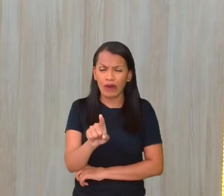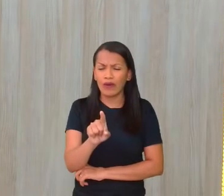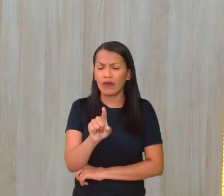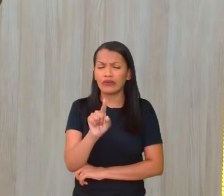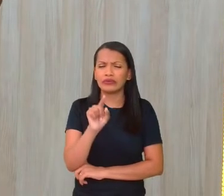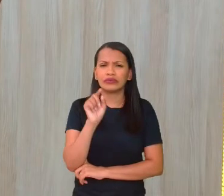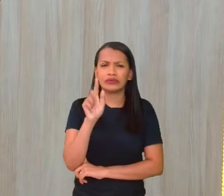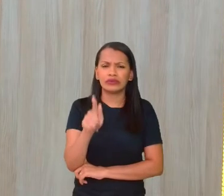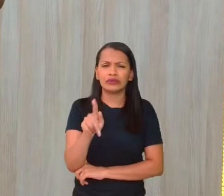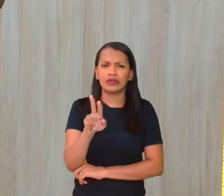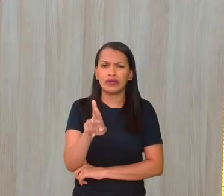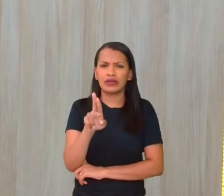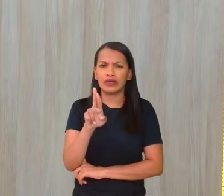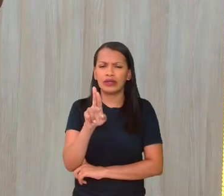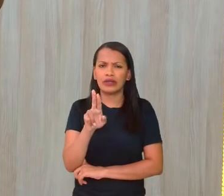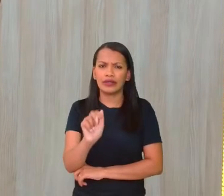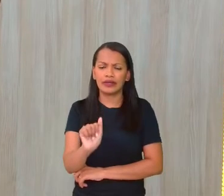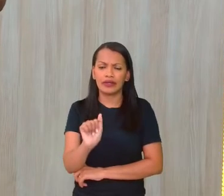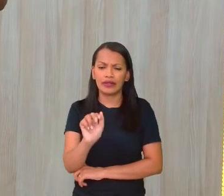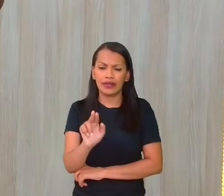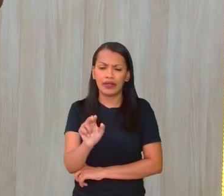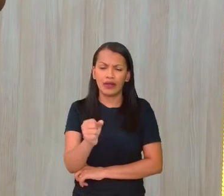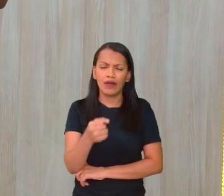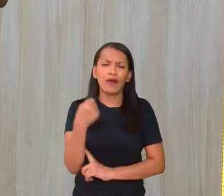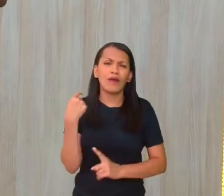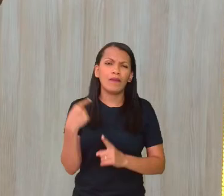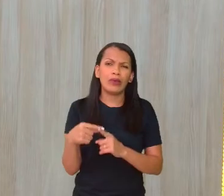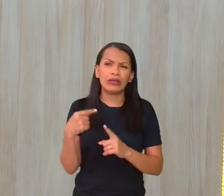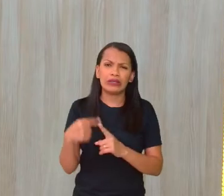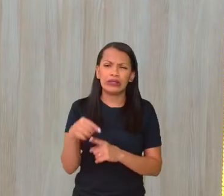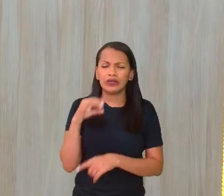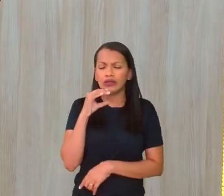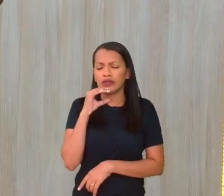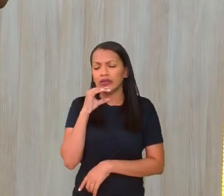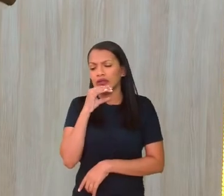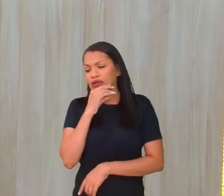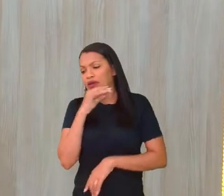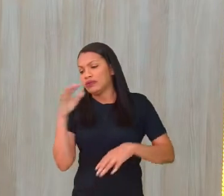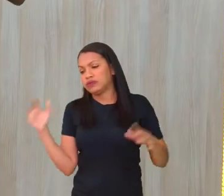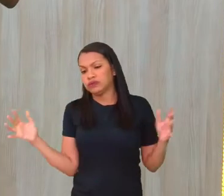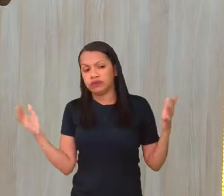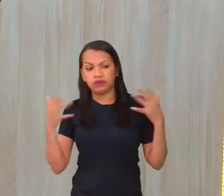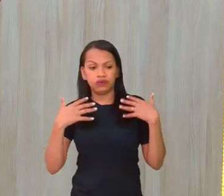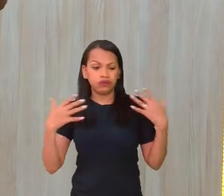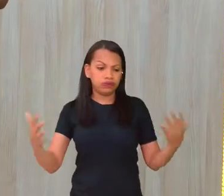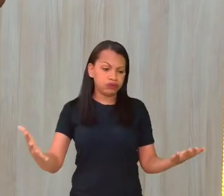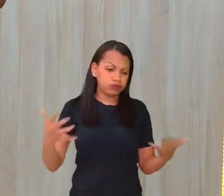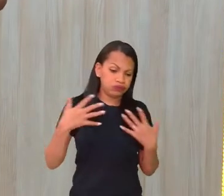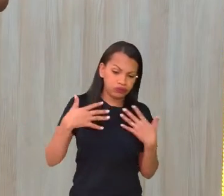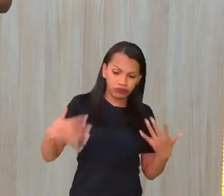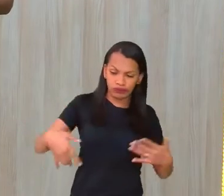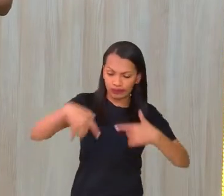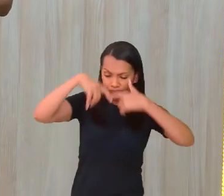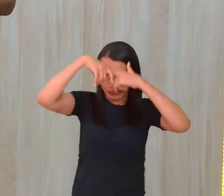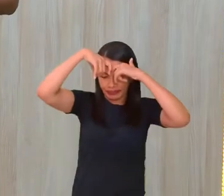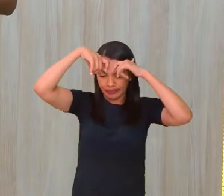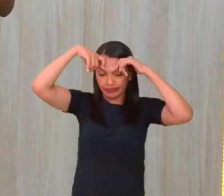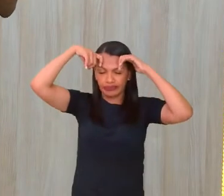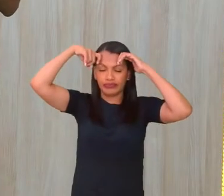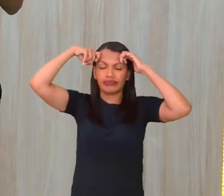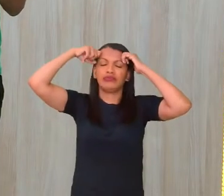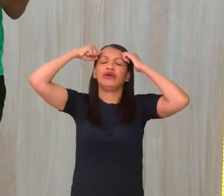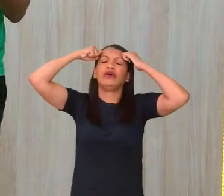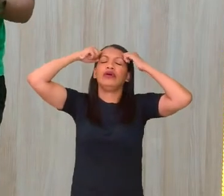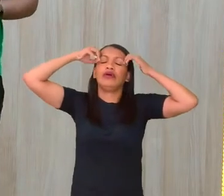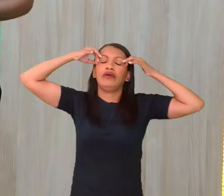muito grande, né? Vai gerar um desconforto por causa da constância, por causa do calor, né? A desidratação das pessoas, então já chega